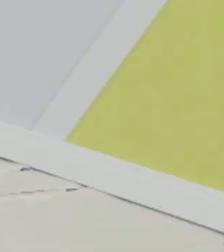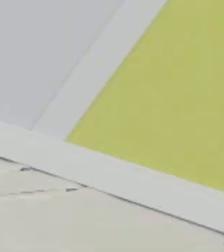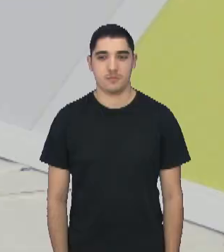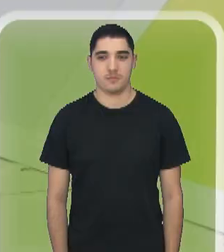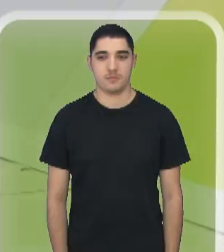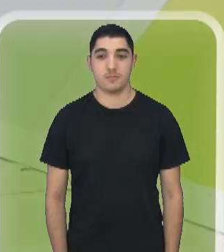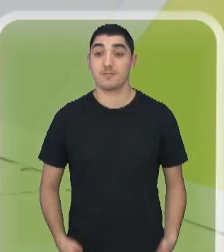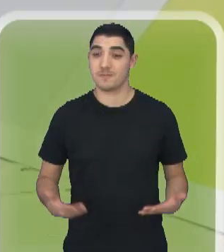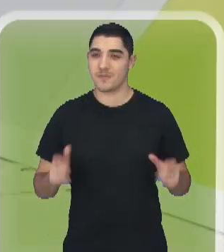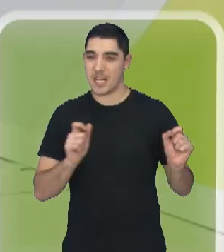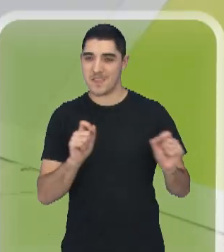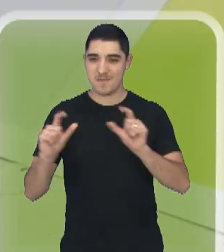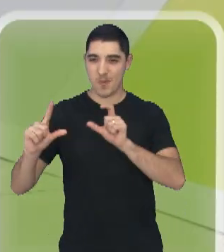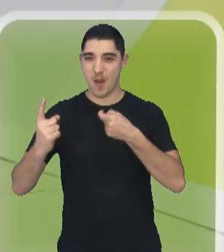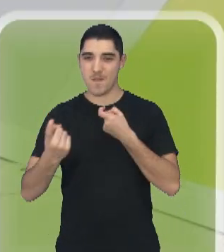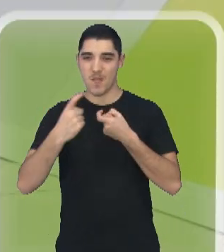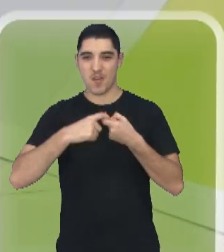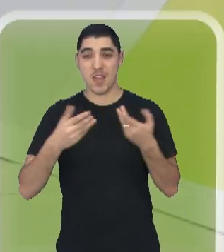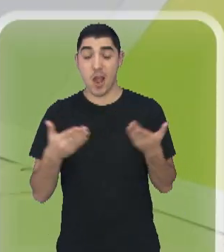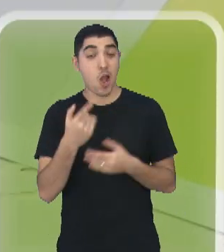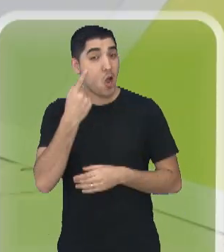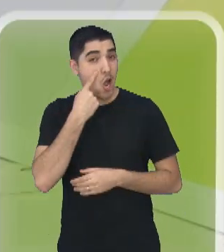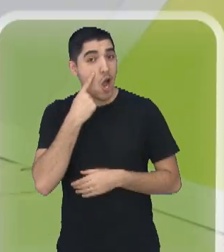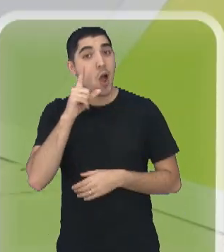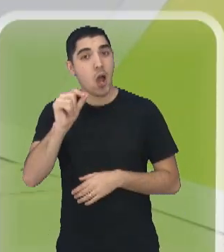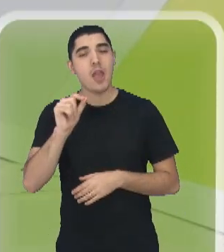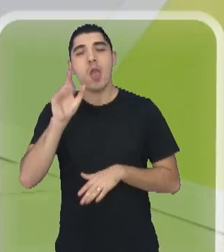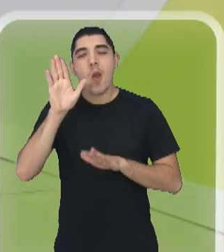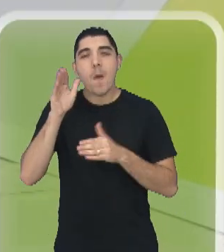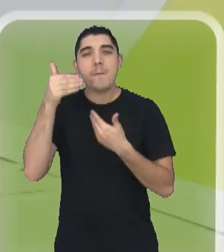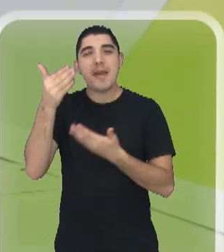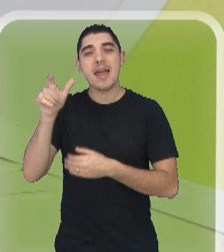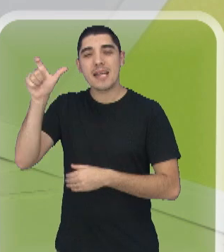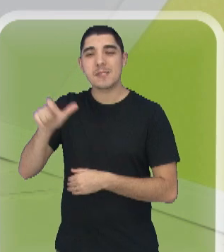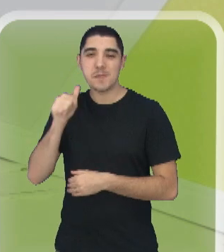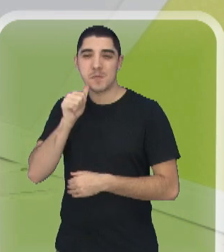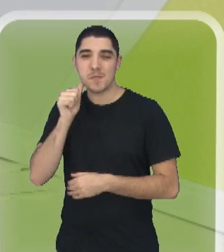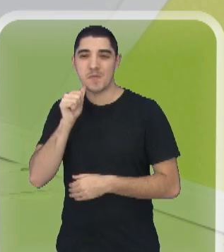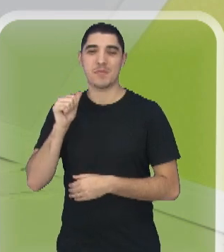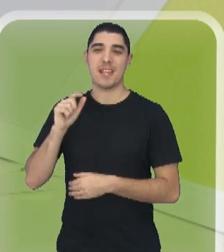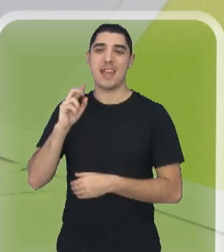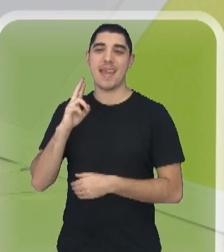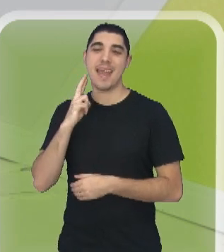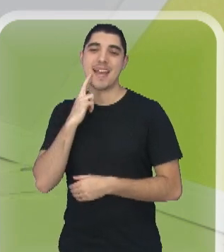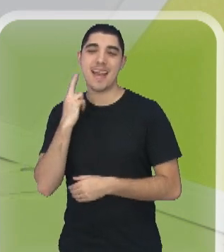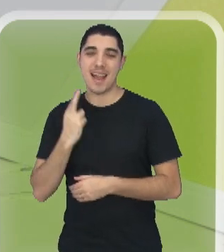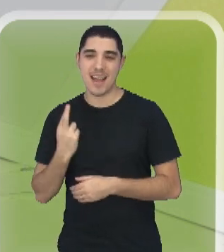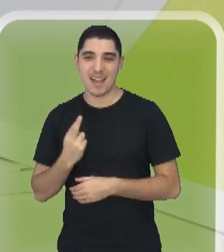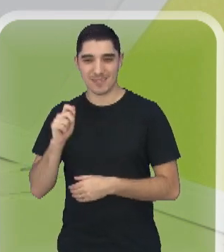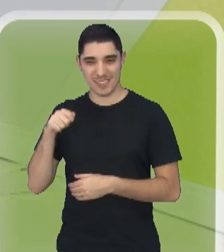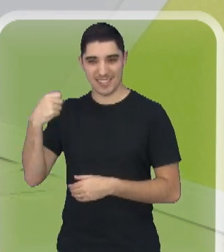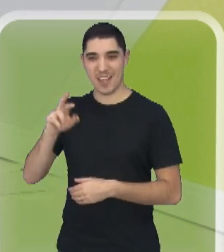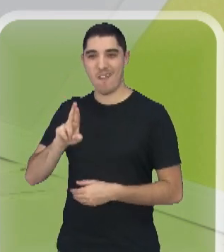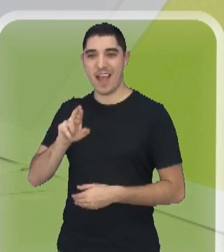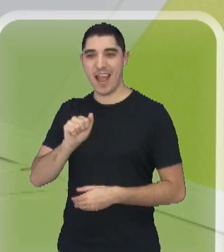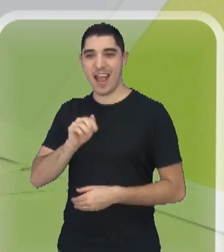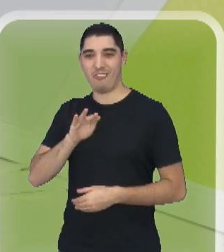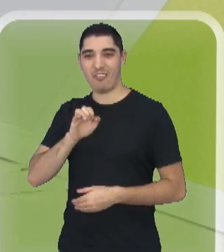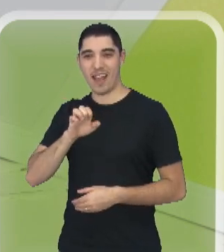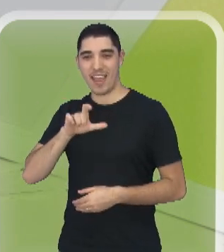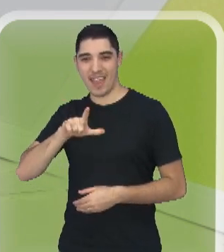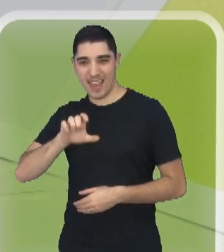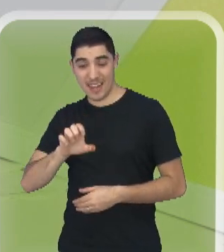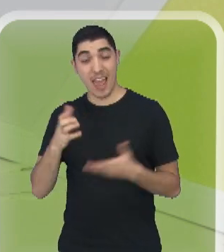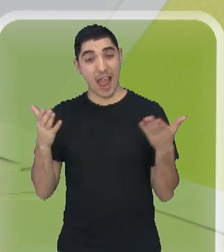Muito bem, estamos de volta com o Hora do Esporte. Olha só, em homenagem a Rafa, nossa editora, que está aqui acompanhando o nosso Hora do Esporte aqui nos estúdios. Vamos falar